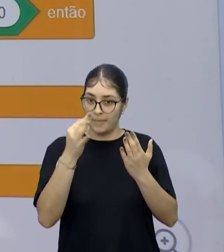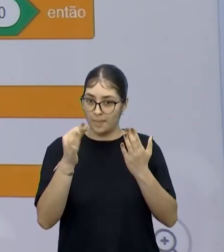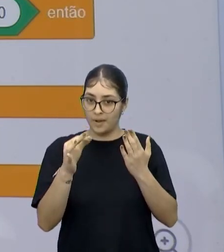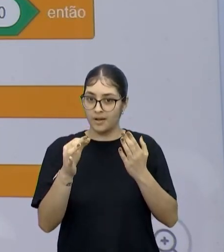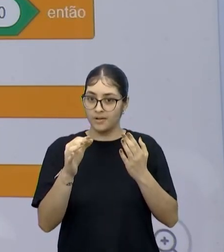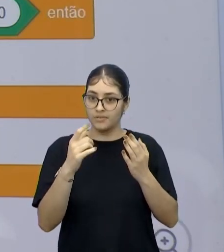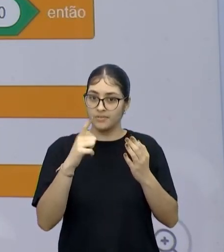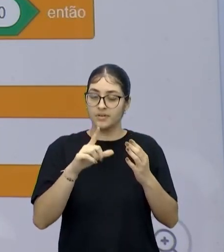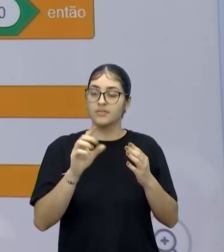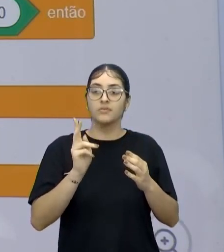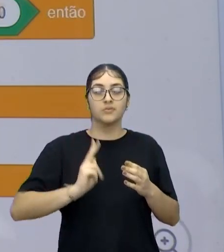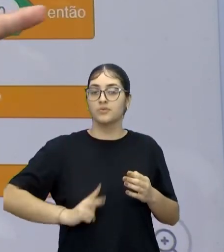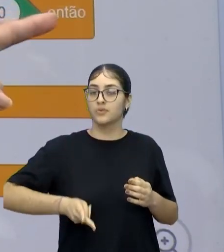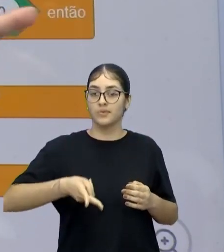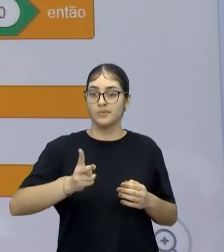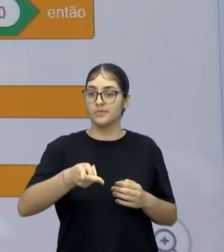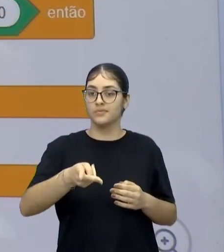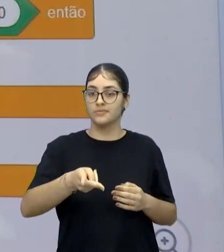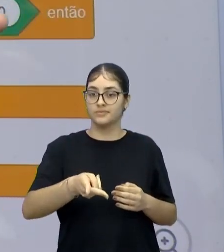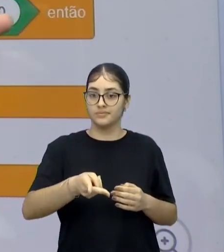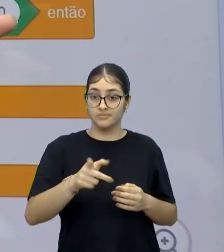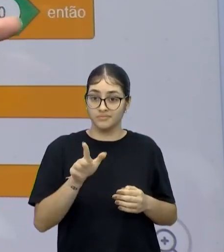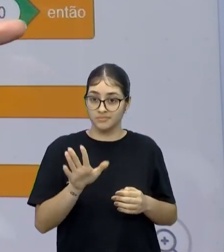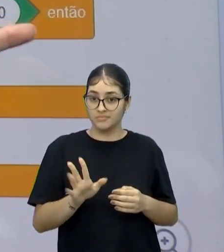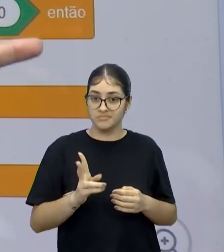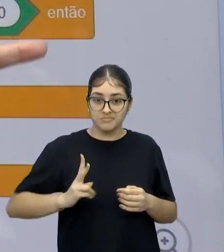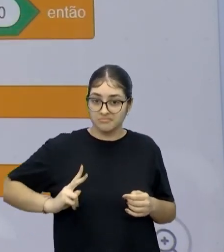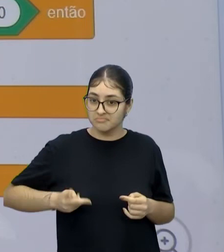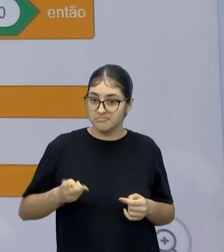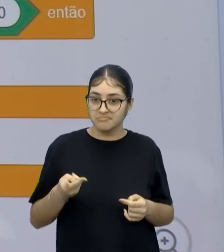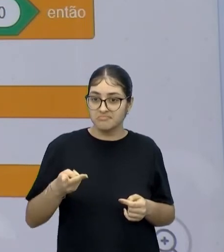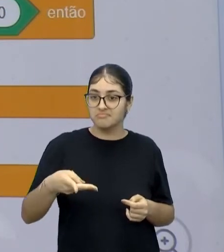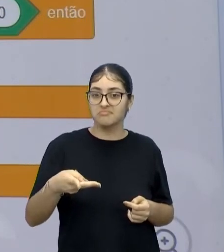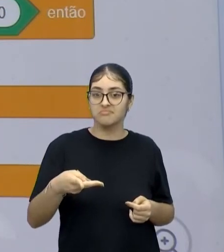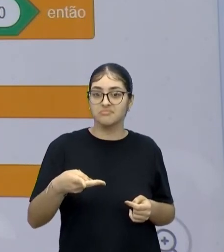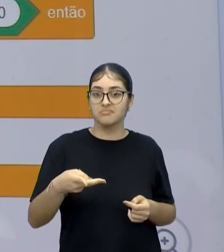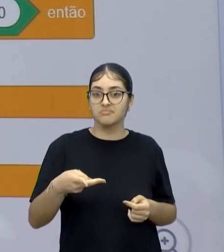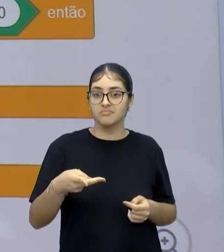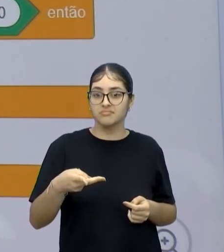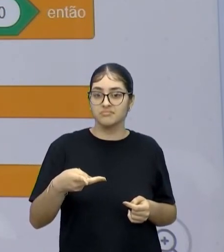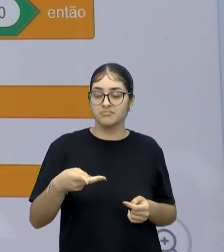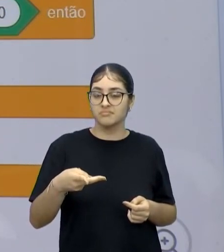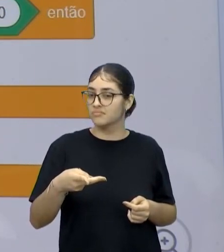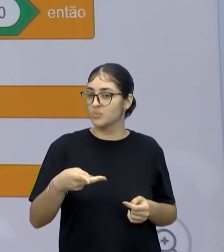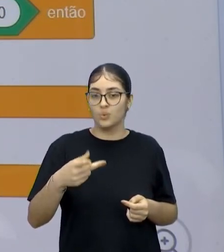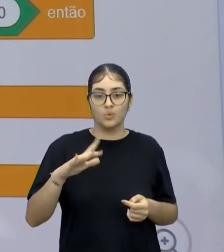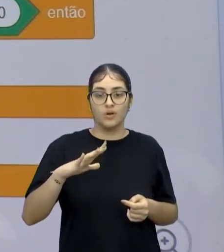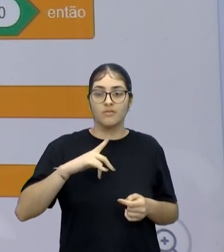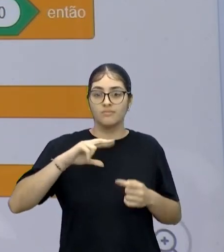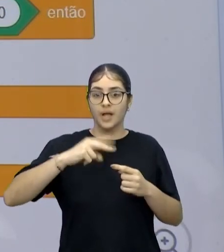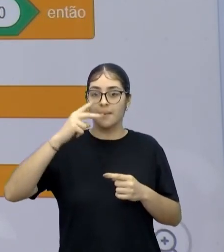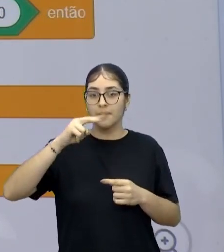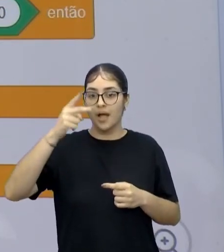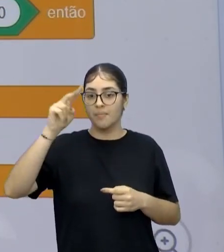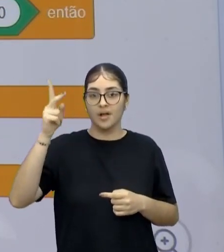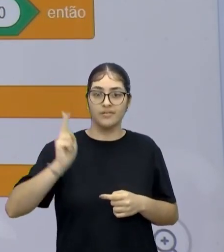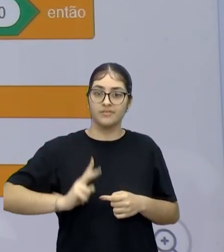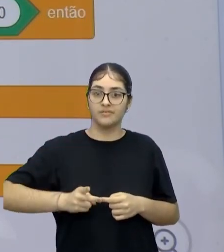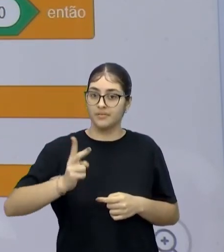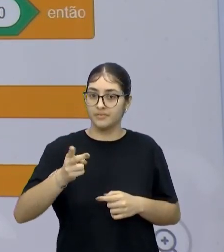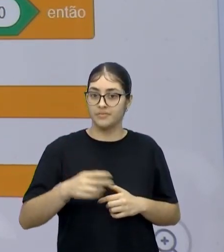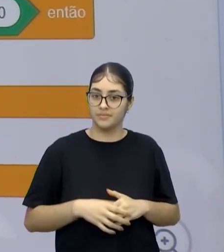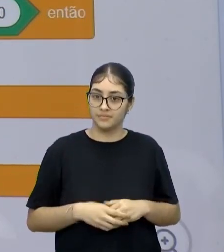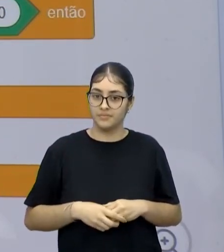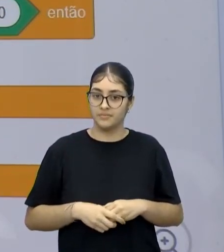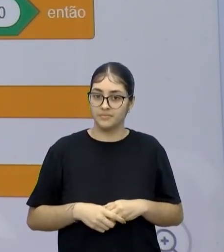ele vai apagar e continuar. Então, ó, se você acertar, então você vai apagar e ele vai aumentar mais um. Exatamente.